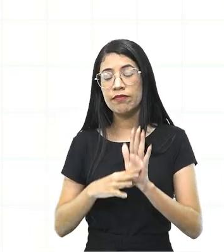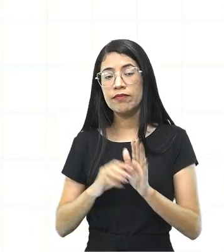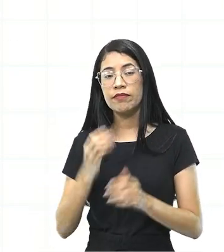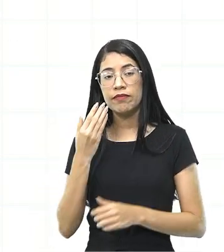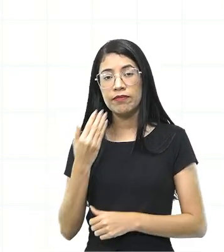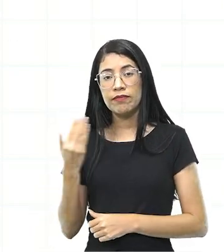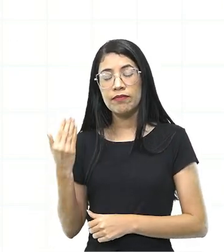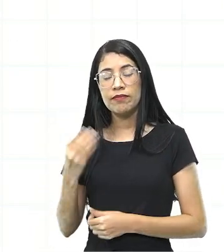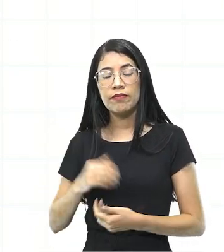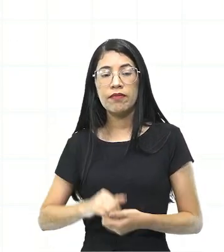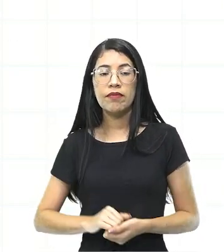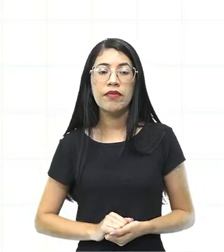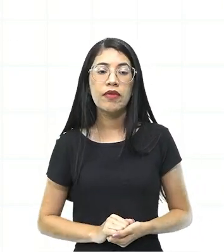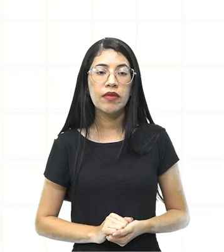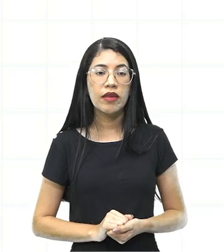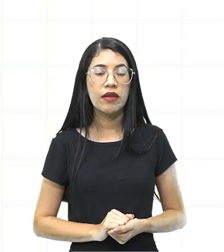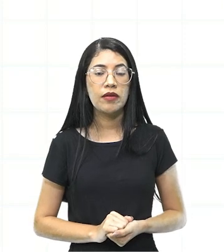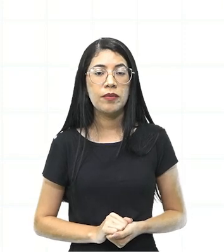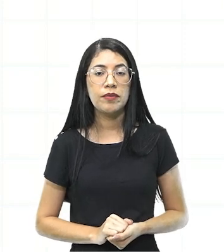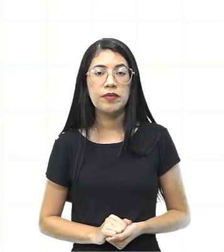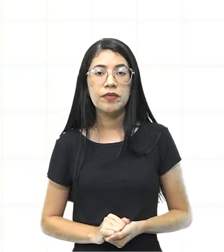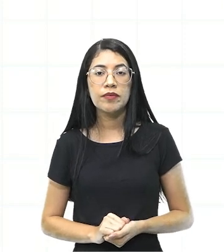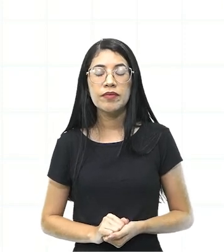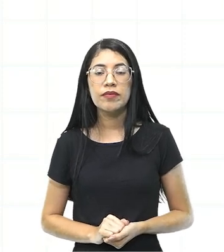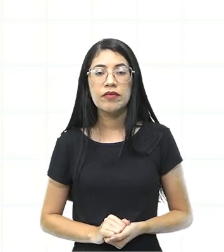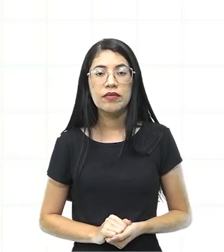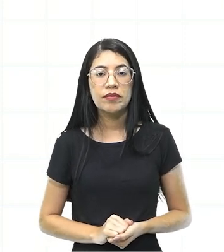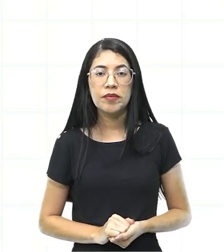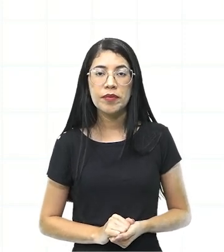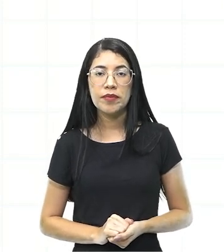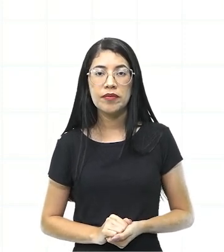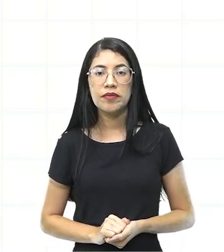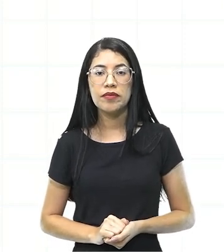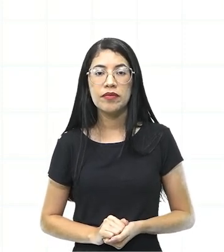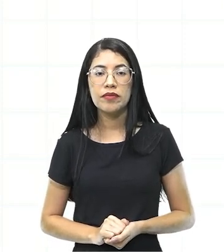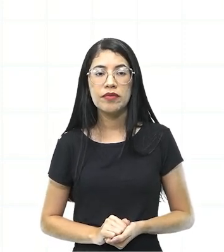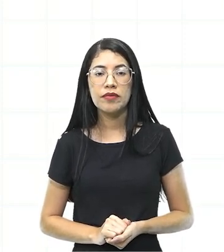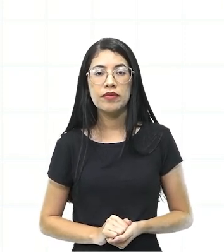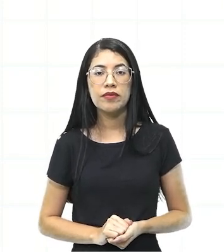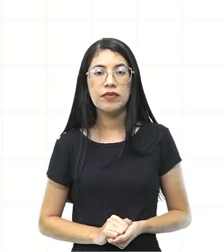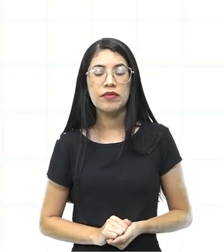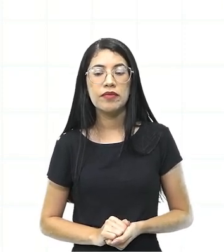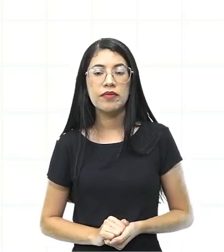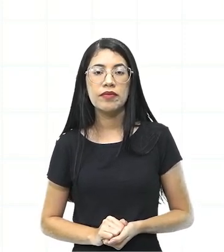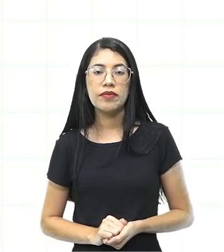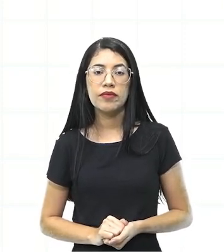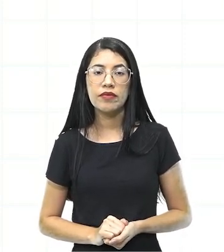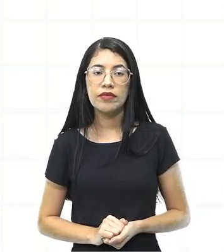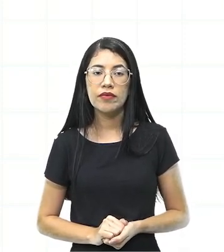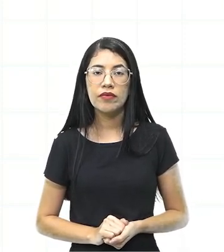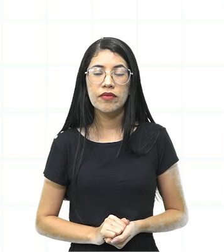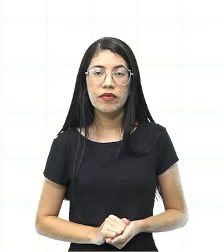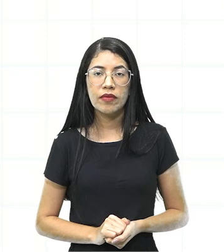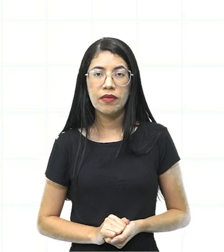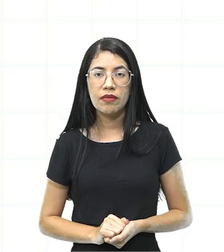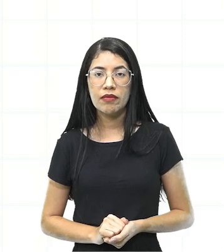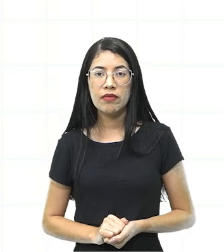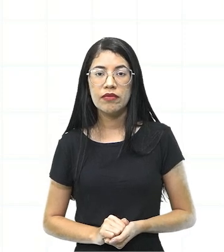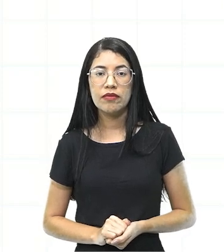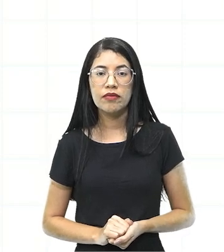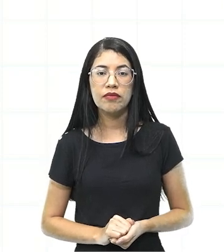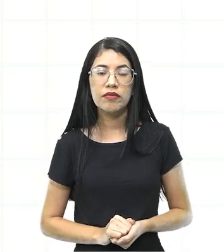dúvida, à direita, à esquerda, à distância, ao lado, de longe, de perto,